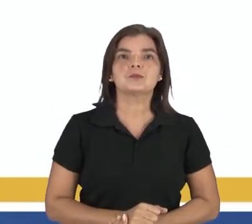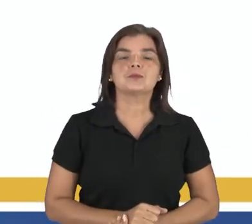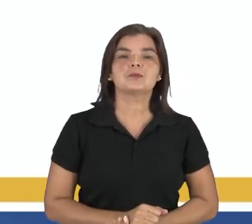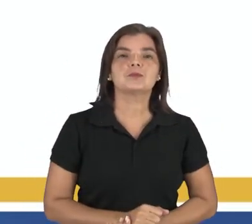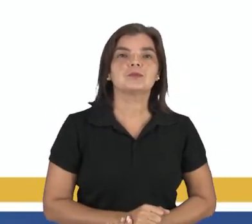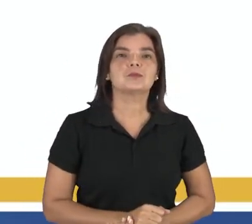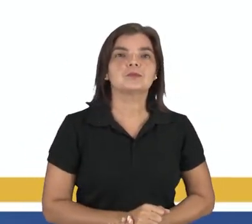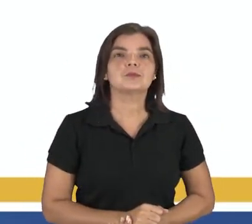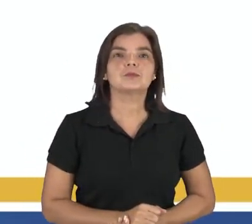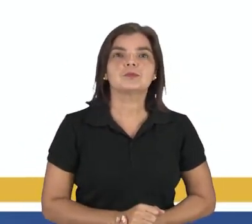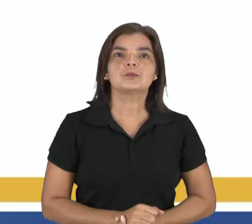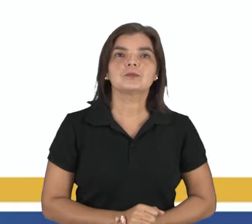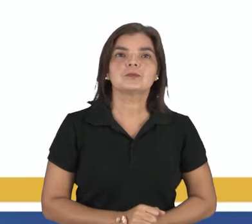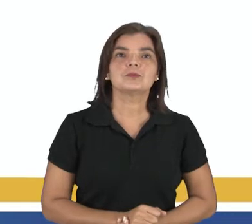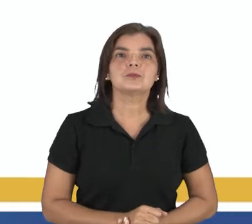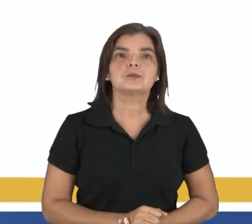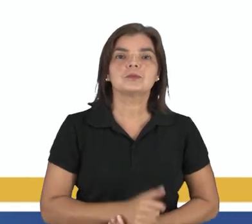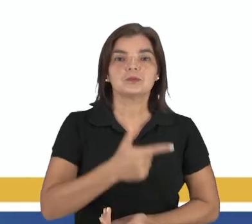de